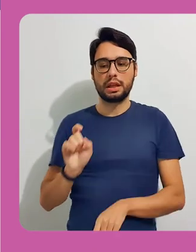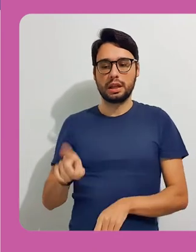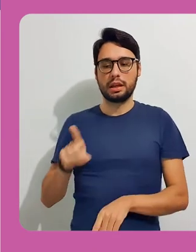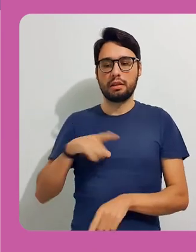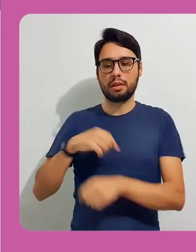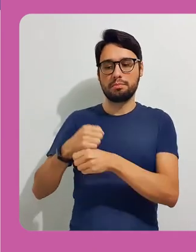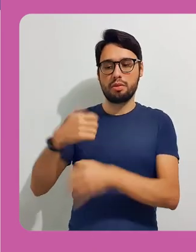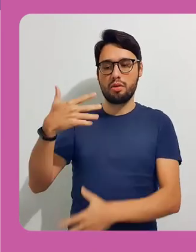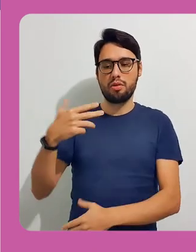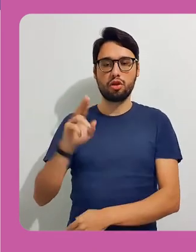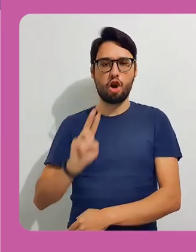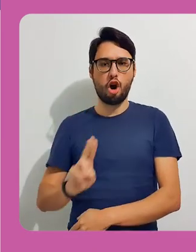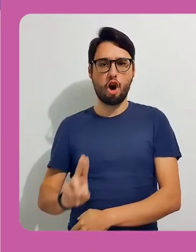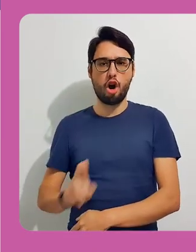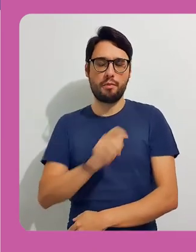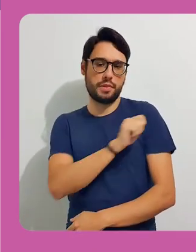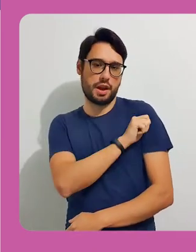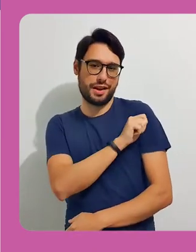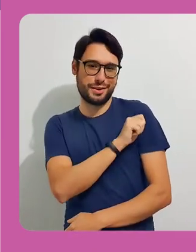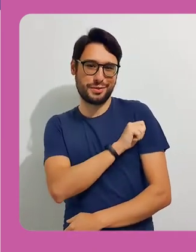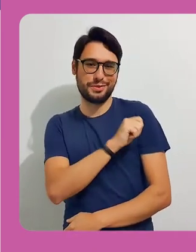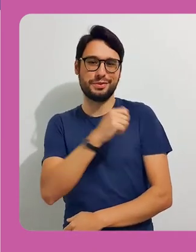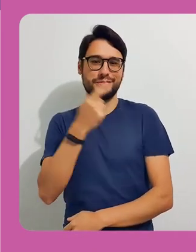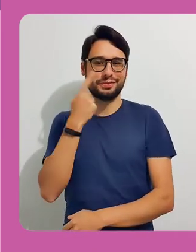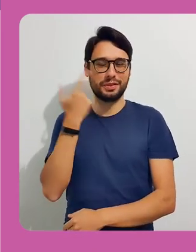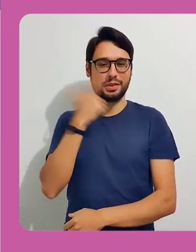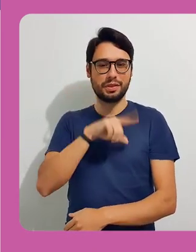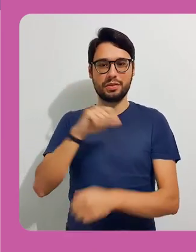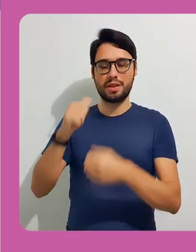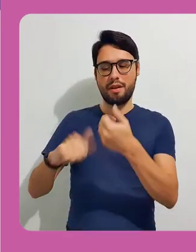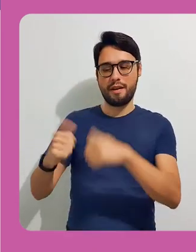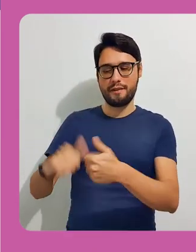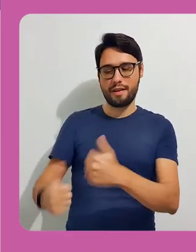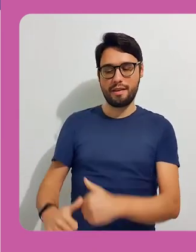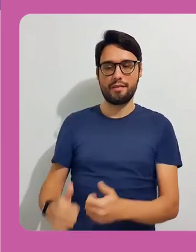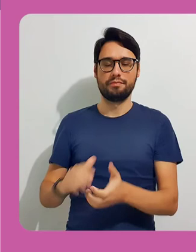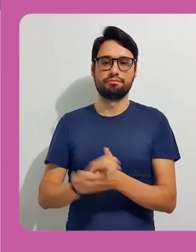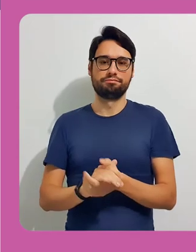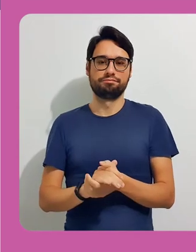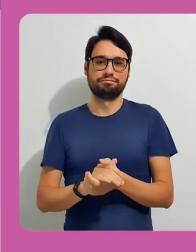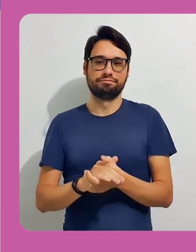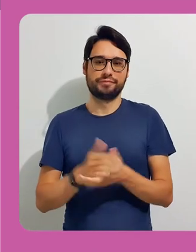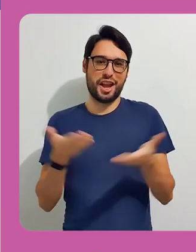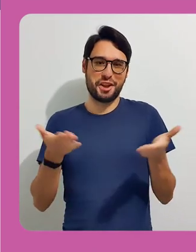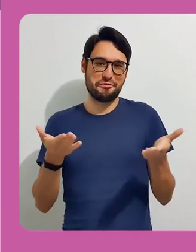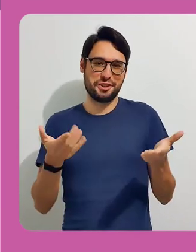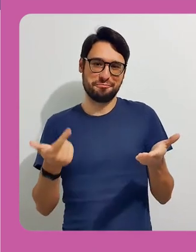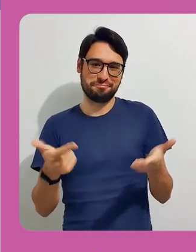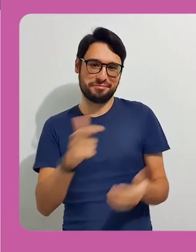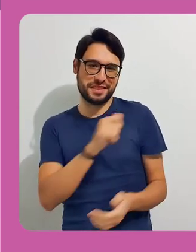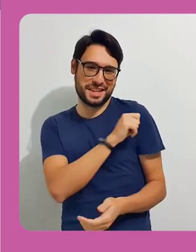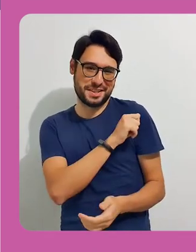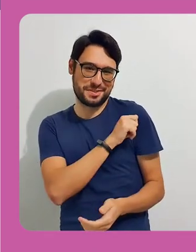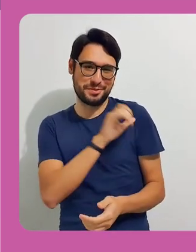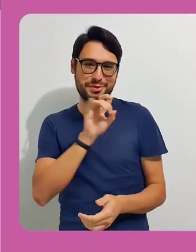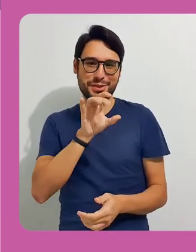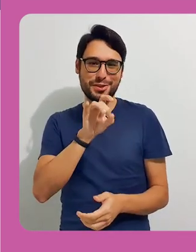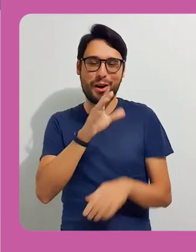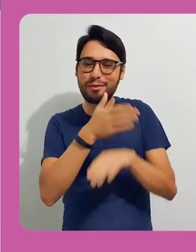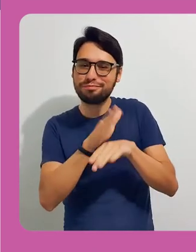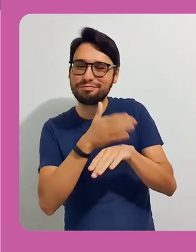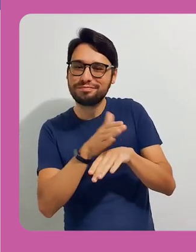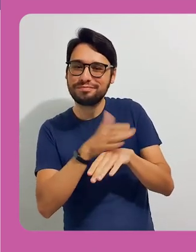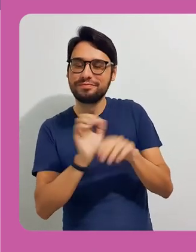dessa avaliação qual é o prazo quanto tempo falta é e se você clicar aqui vão